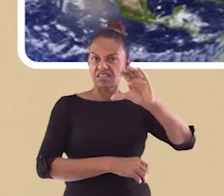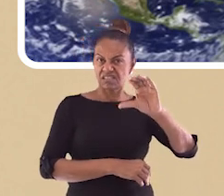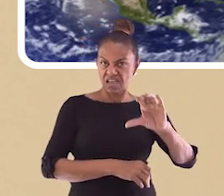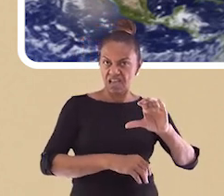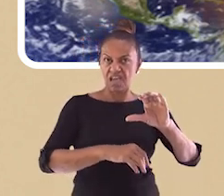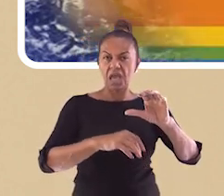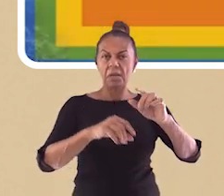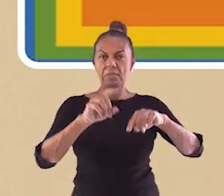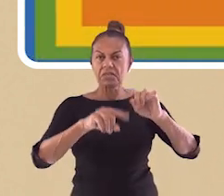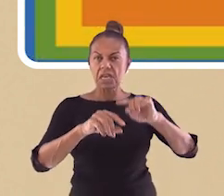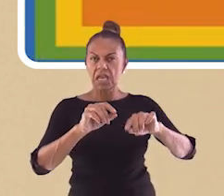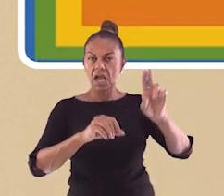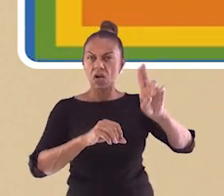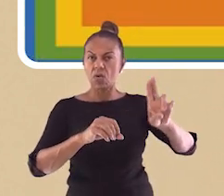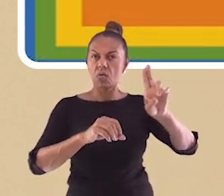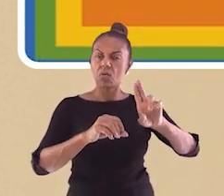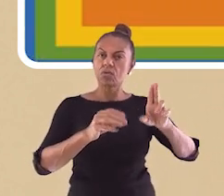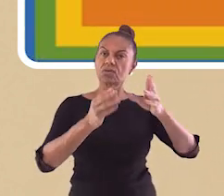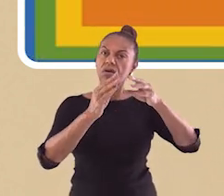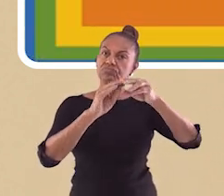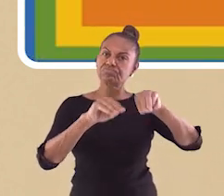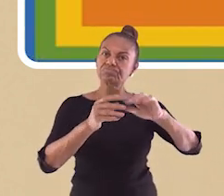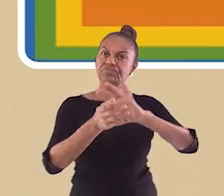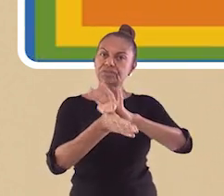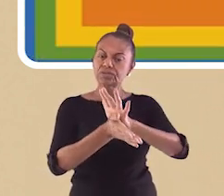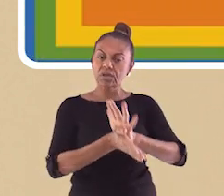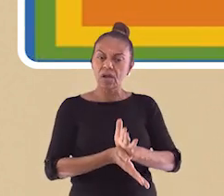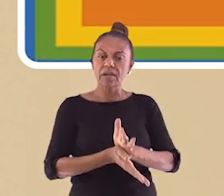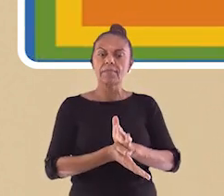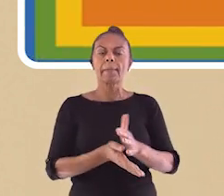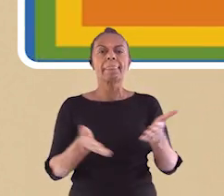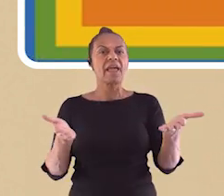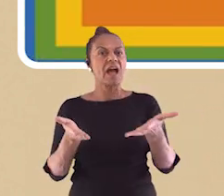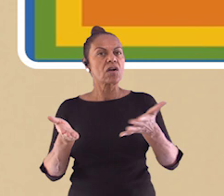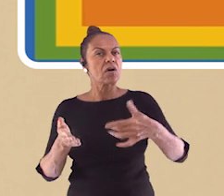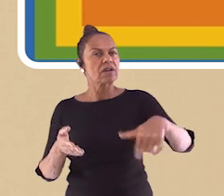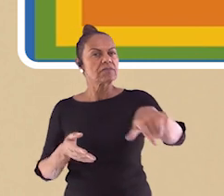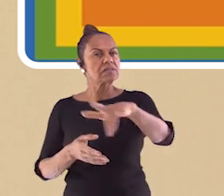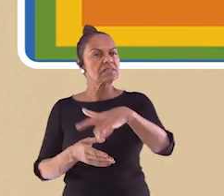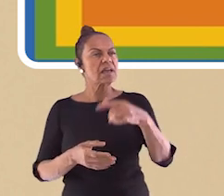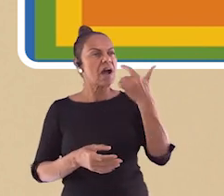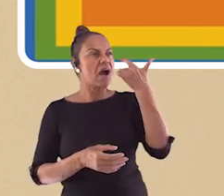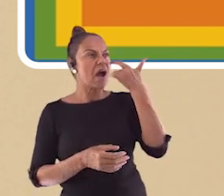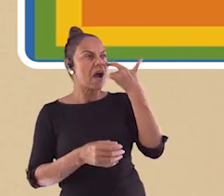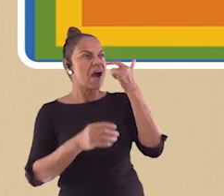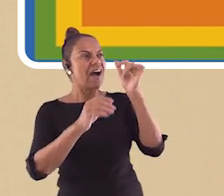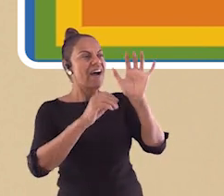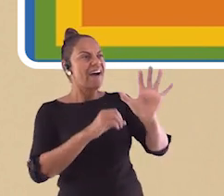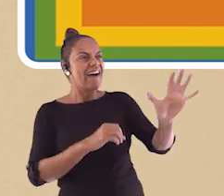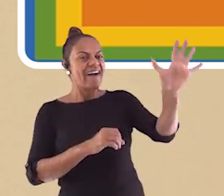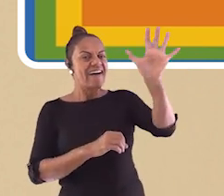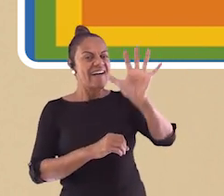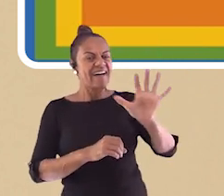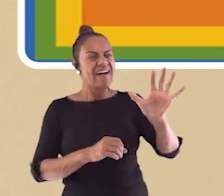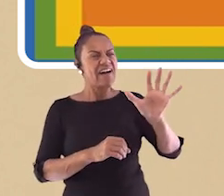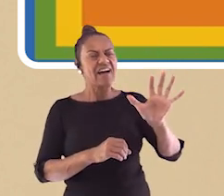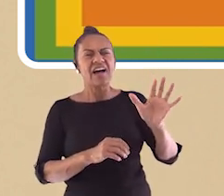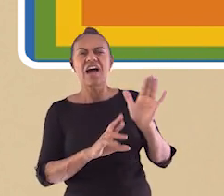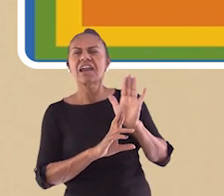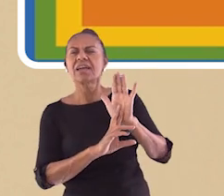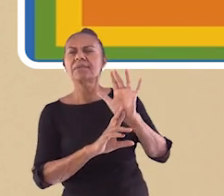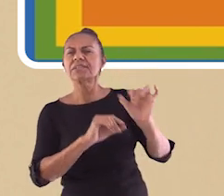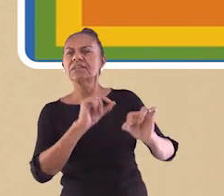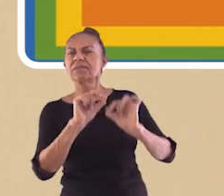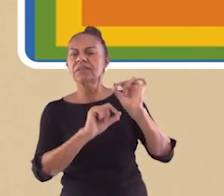o clorofluorcarbono. Agora é sua vez. Observe a imagem que está sendo representada. Ela tem uma grande relação com o tema do